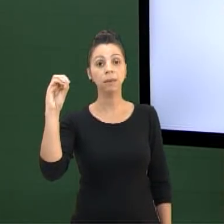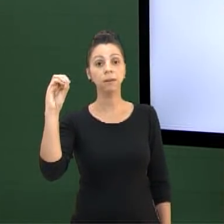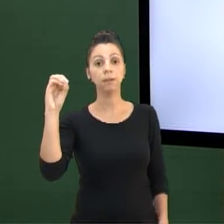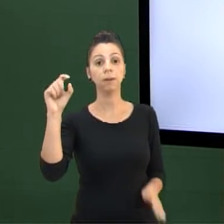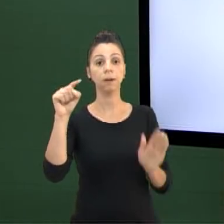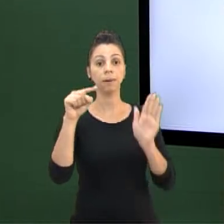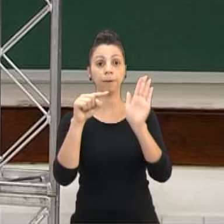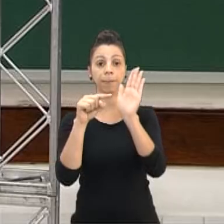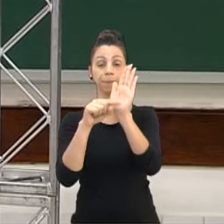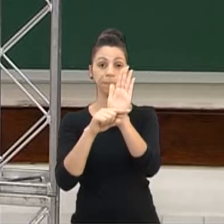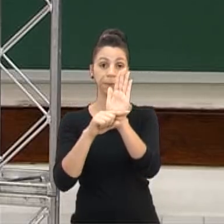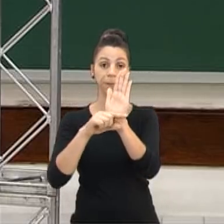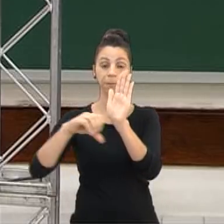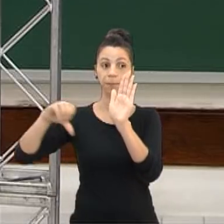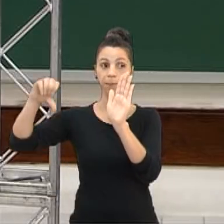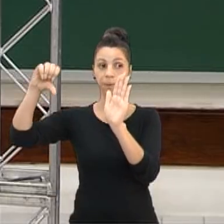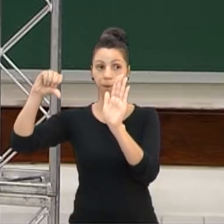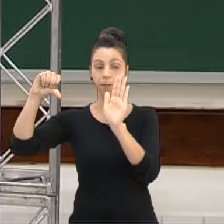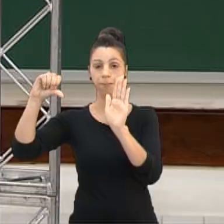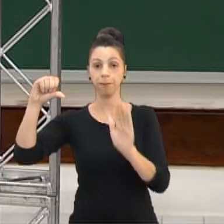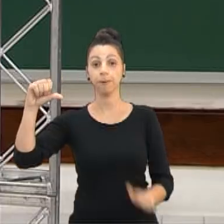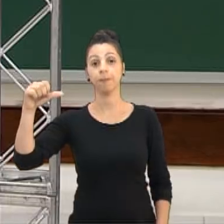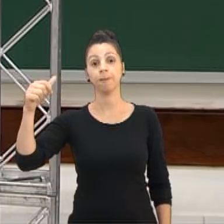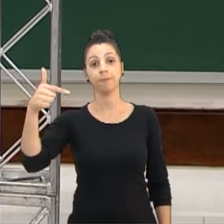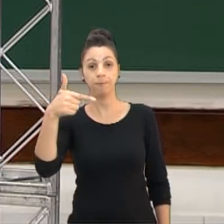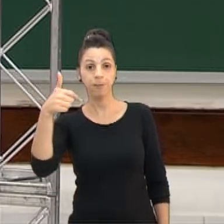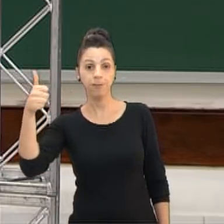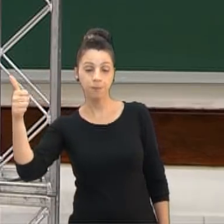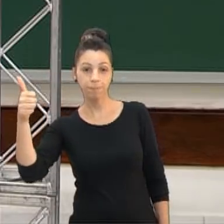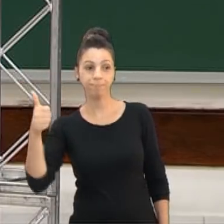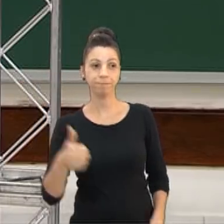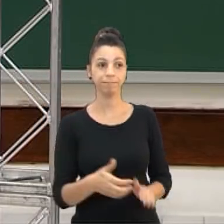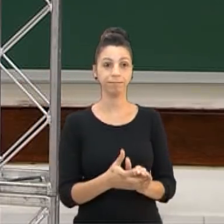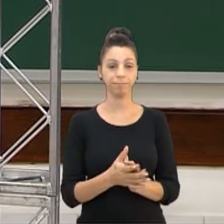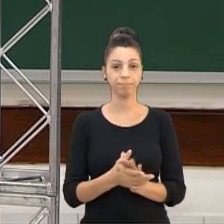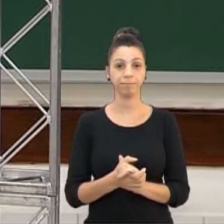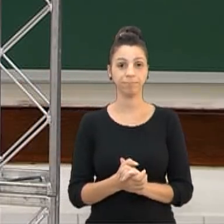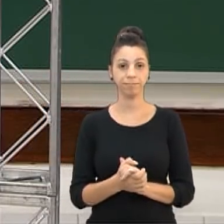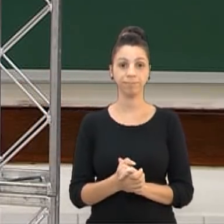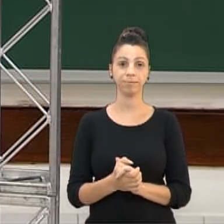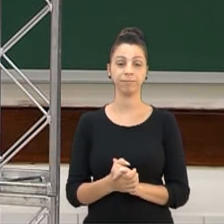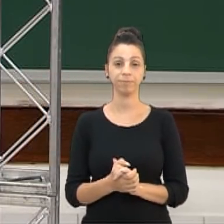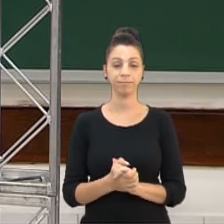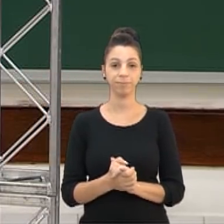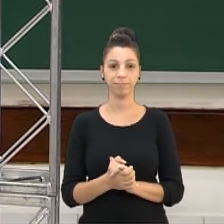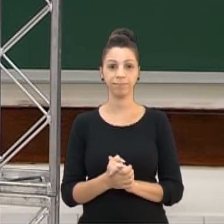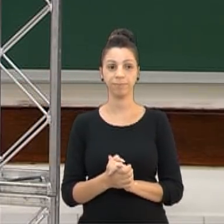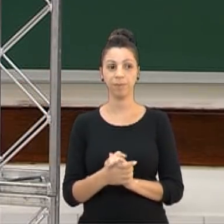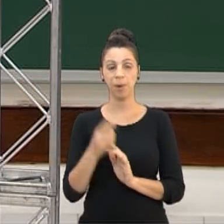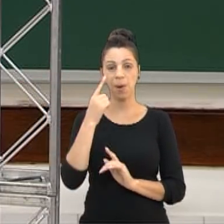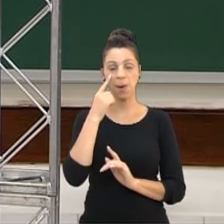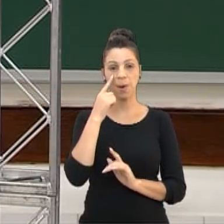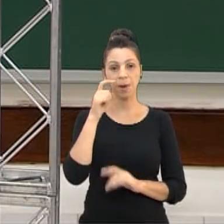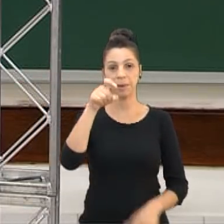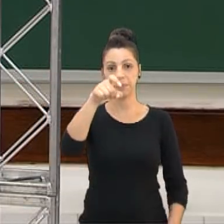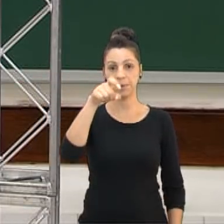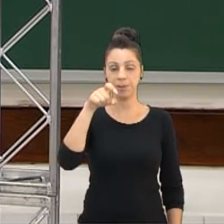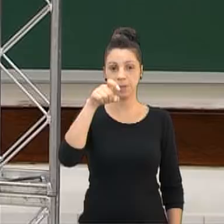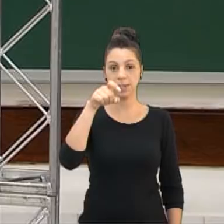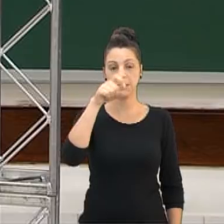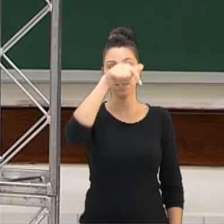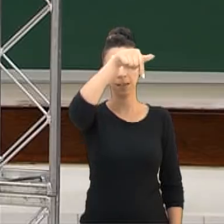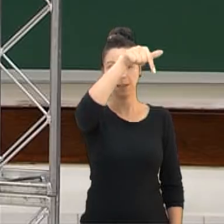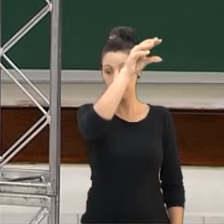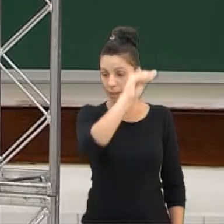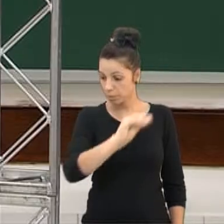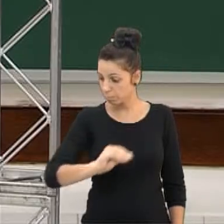agora, x é igual a 21. Olha, está multiplicando, passa dividindo por 7. E 21